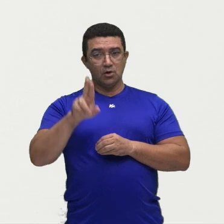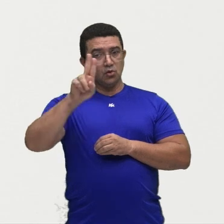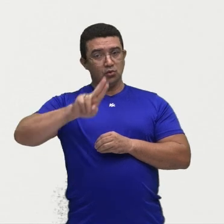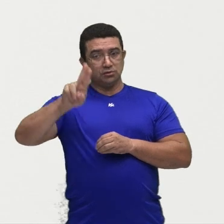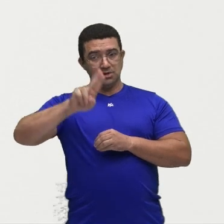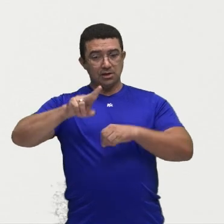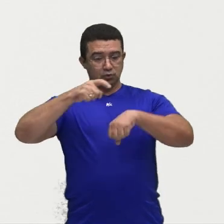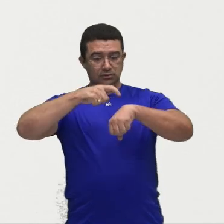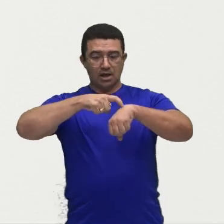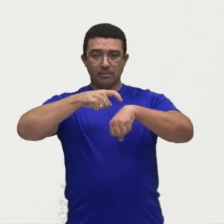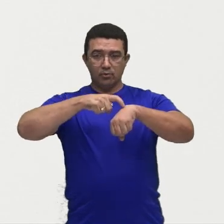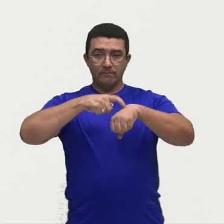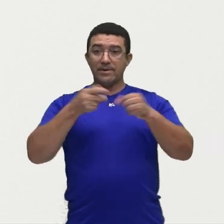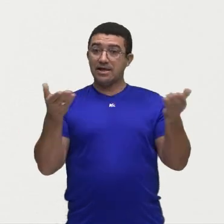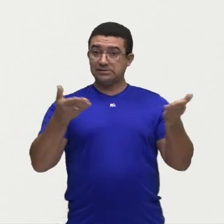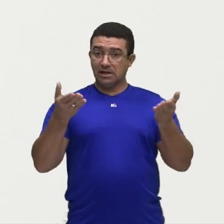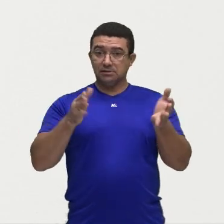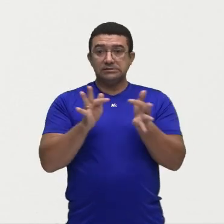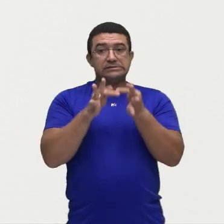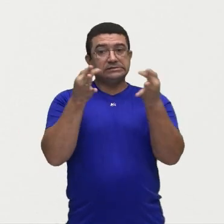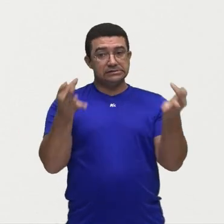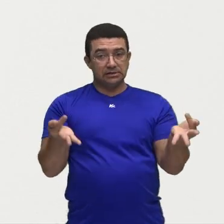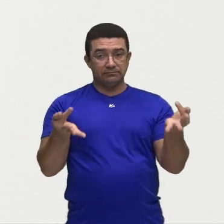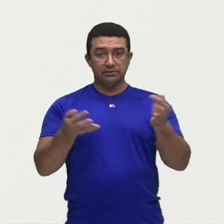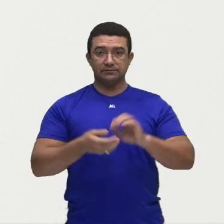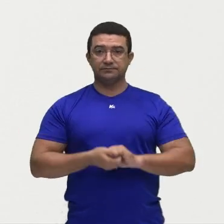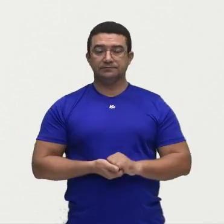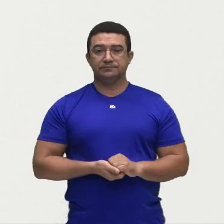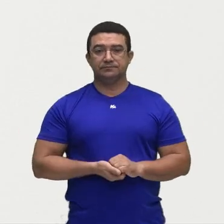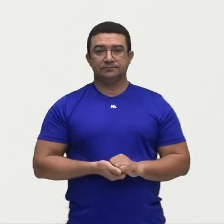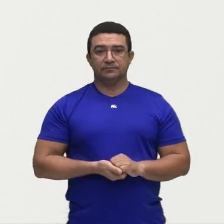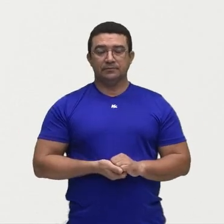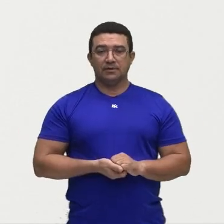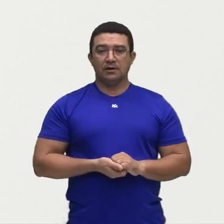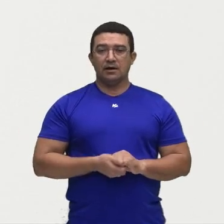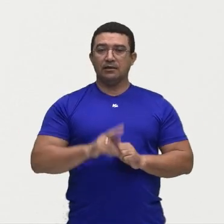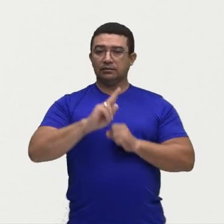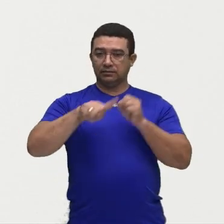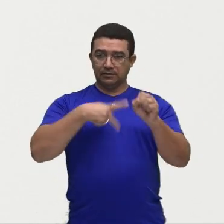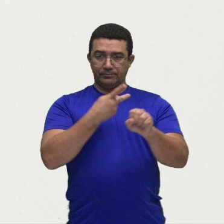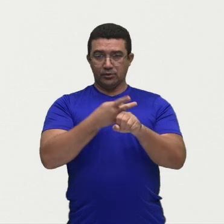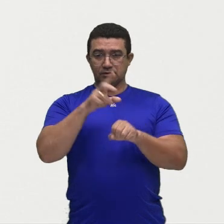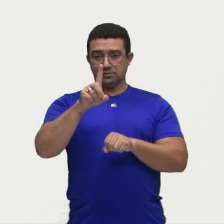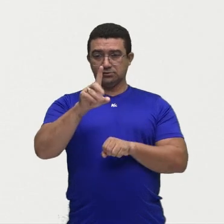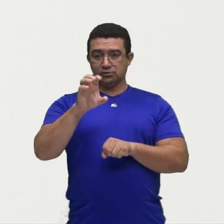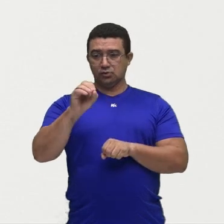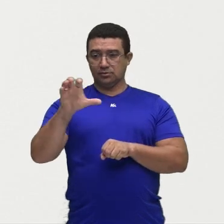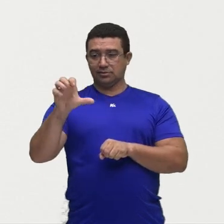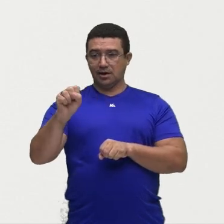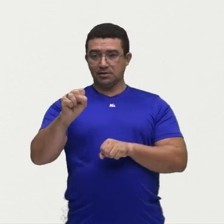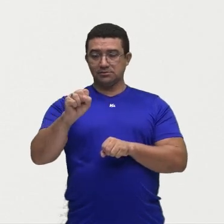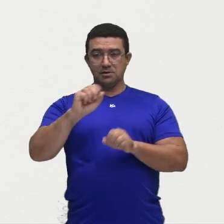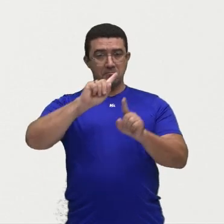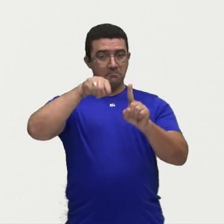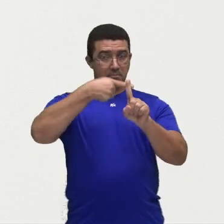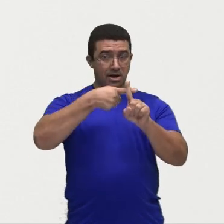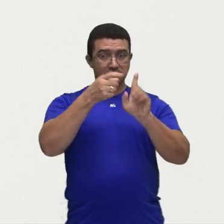presente simples, tá, people? E agora fiquem atentos, porque depois do das vai ter que aparecer